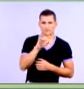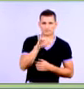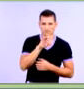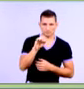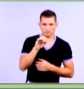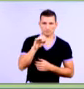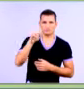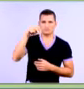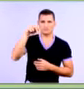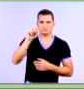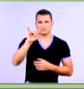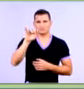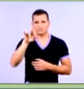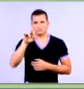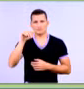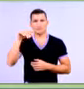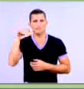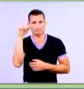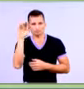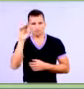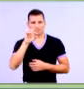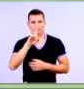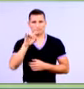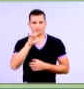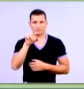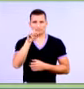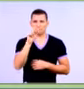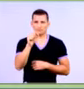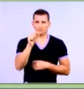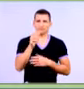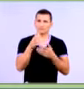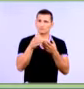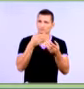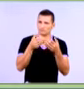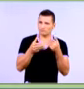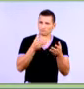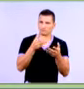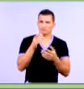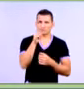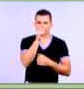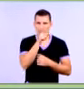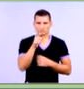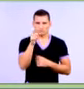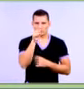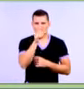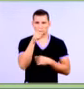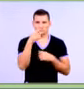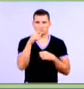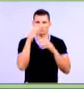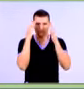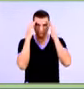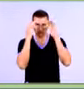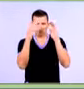maior alfabeticamente. Então, você pode pegar qualquer nó, ele tem que obedecer essa regra aqui. Do